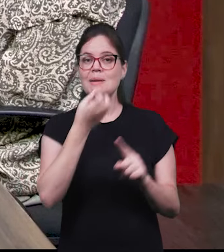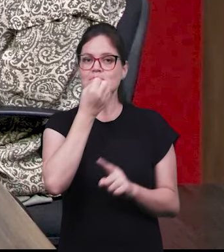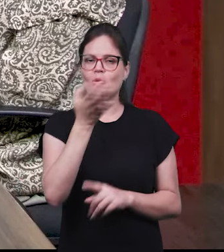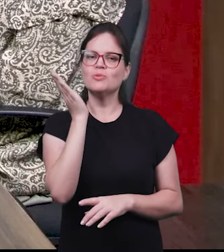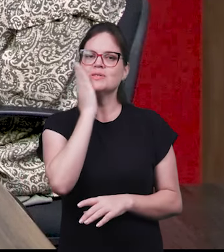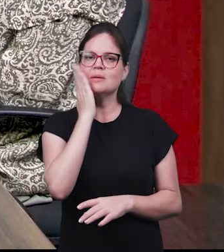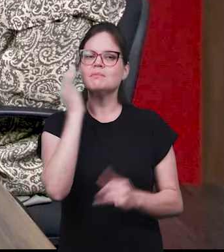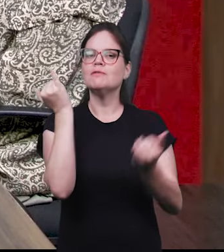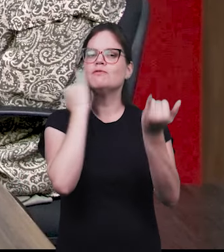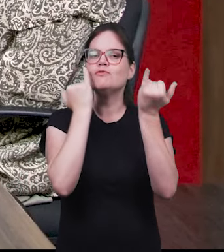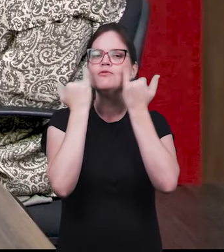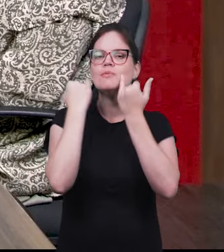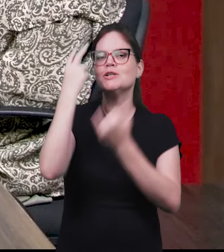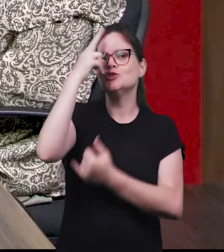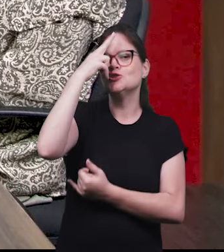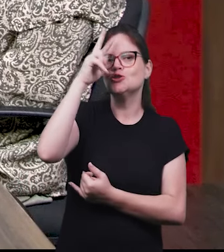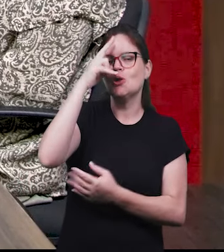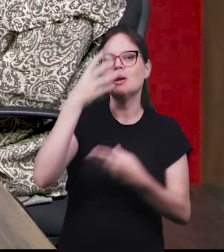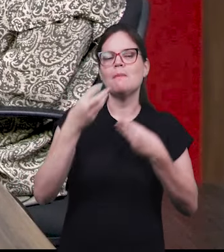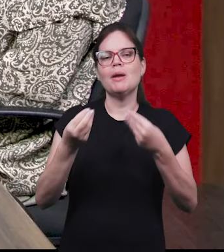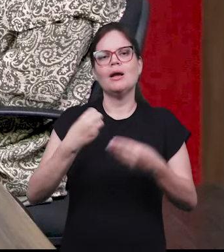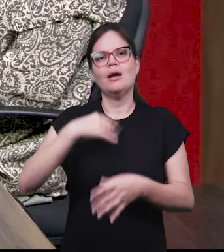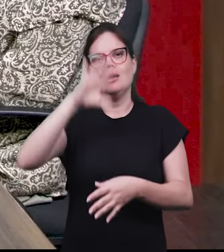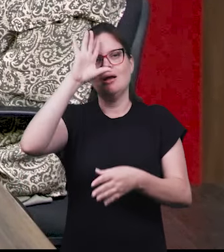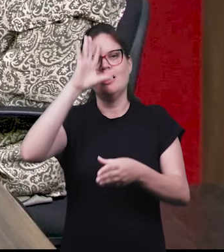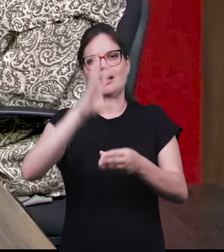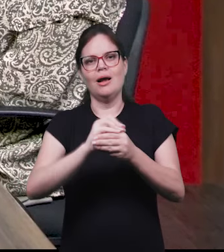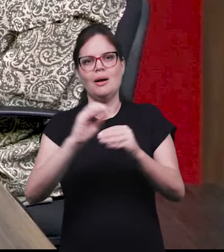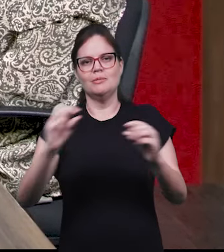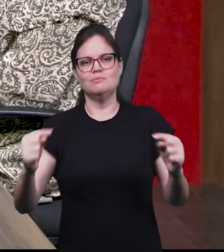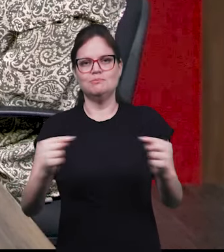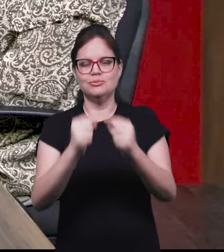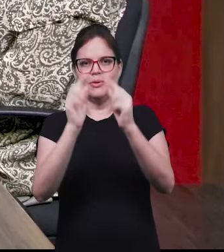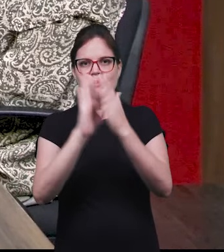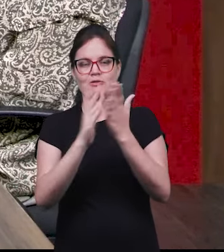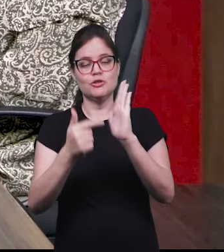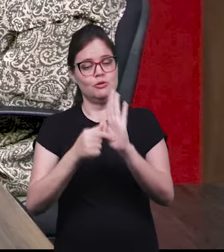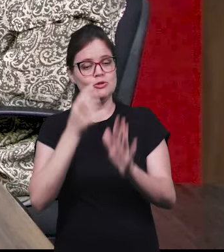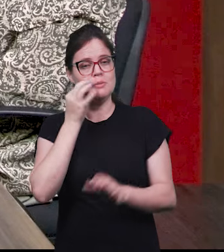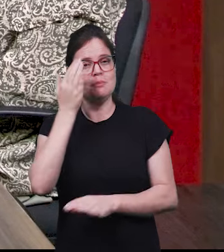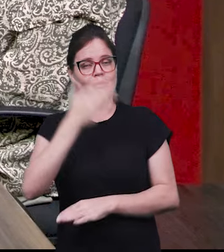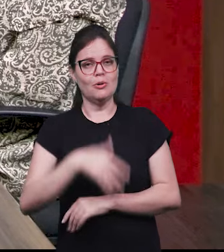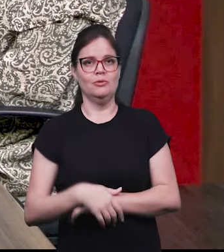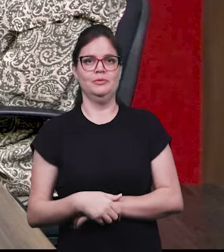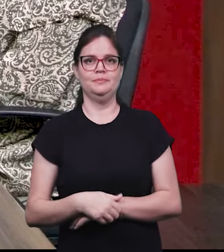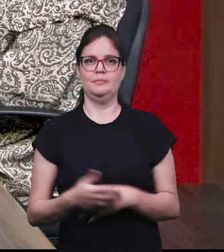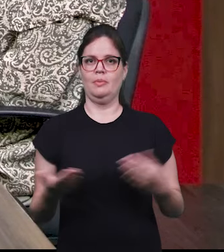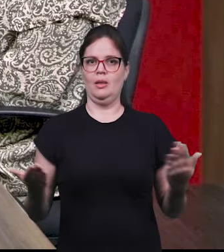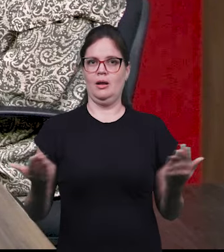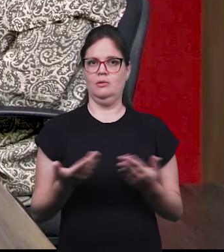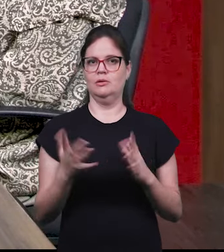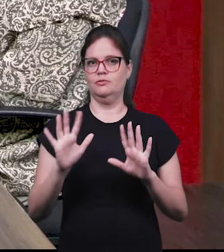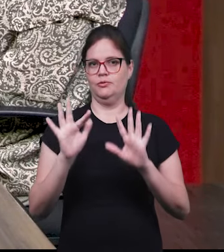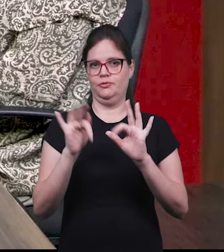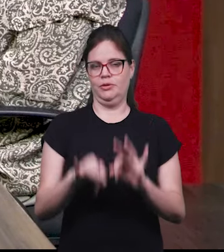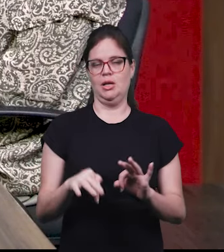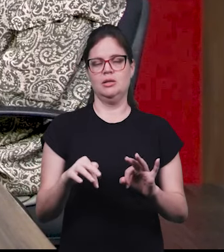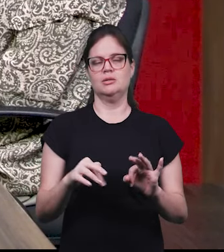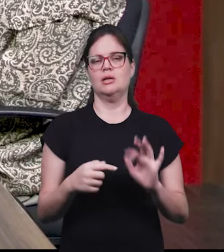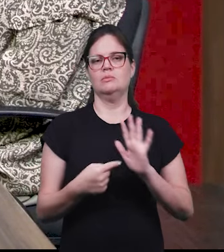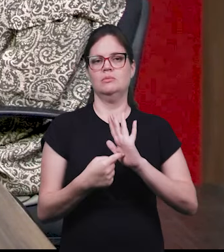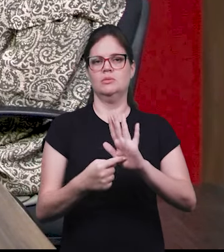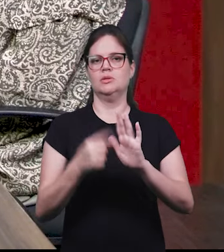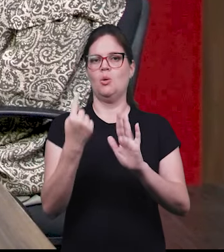são importantes para emoldurar a palavra do Senhor. E eu só queria encerrar com